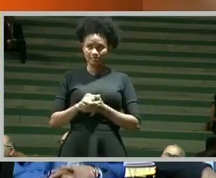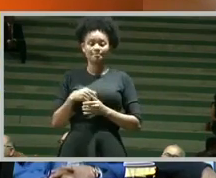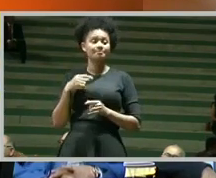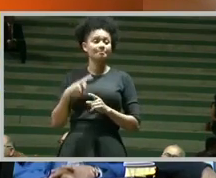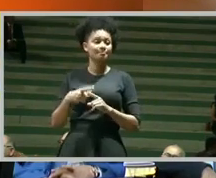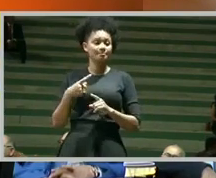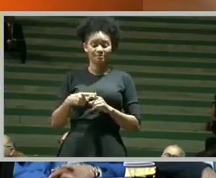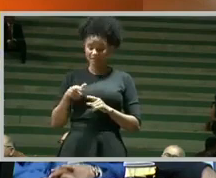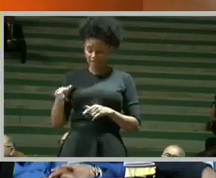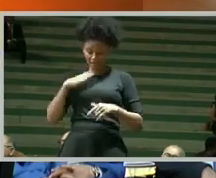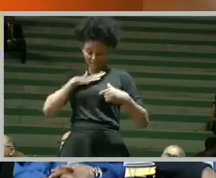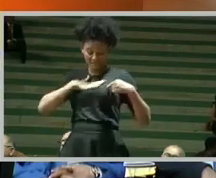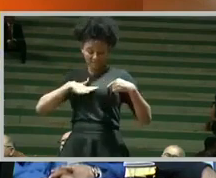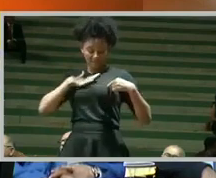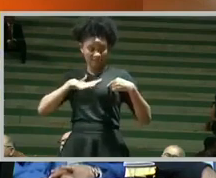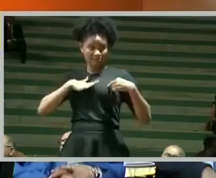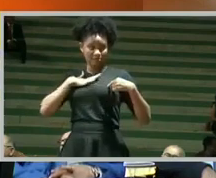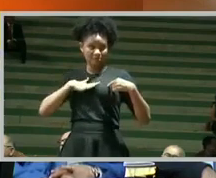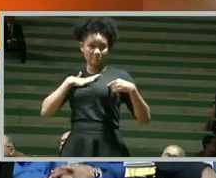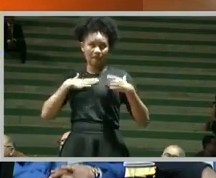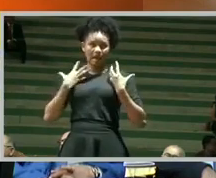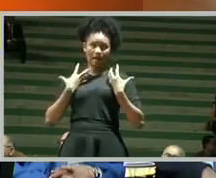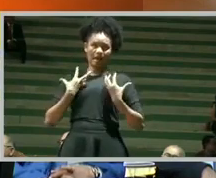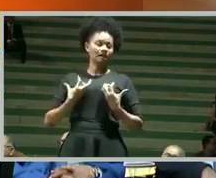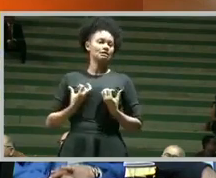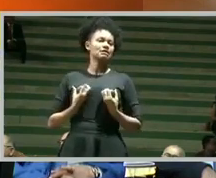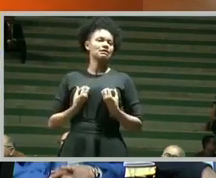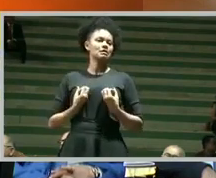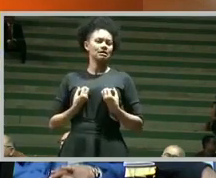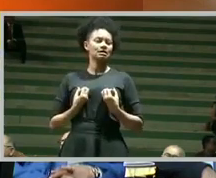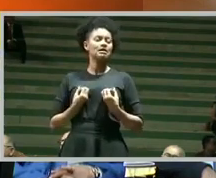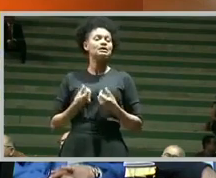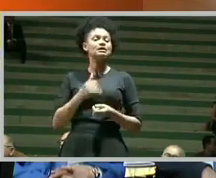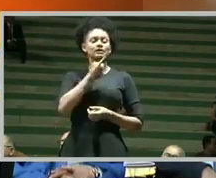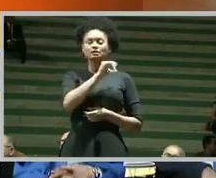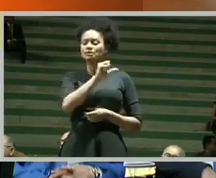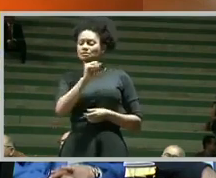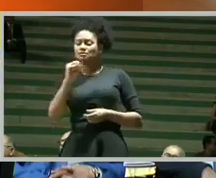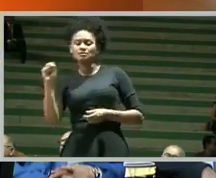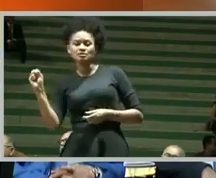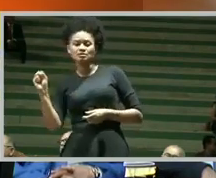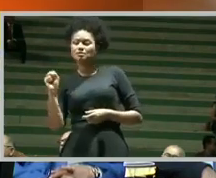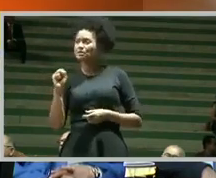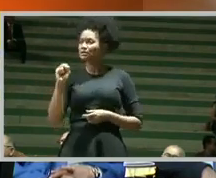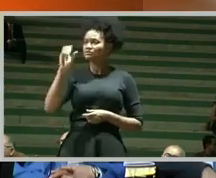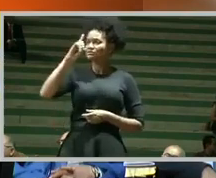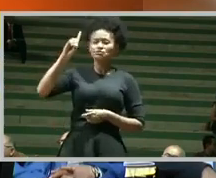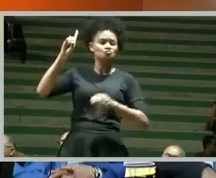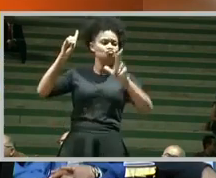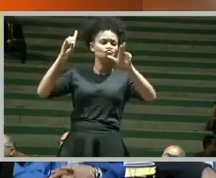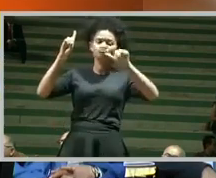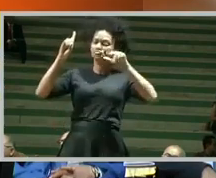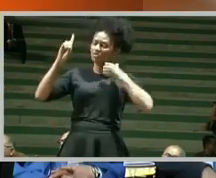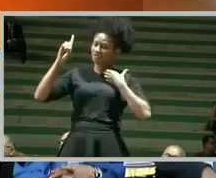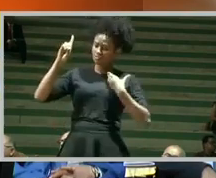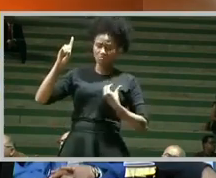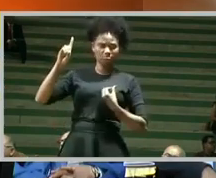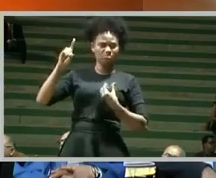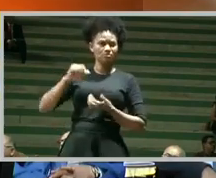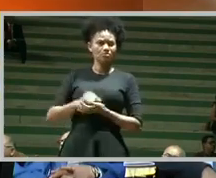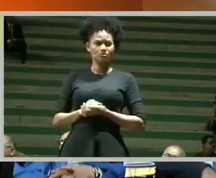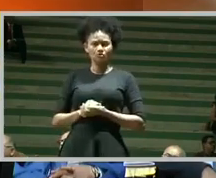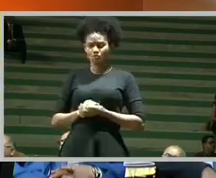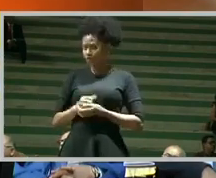Porque esse descansar não é o descansar de alguém que está cansado. Porque Isaías diz que Deus não se cansa. E o homem não